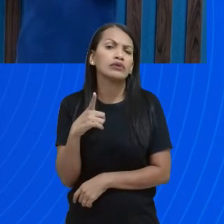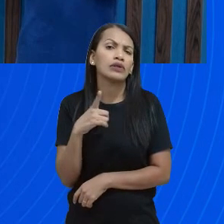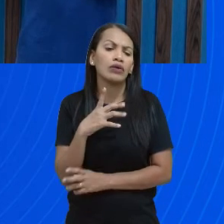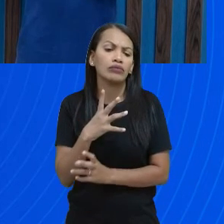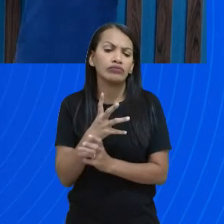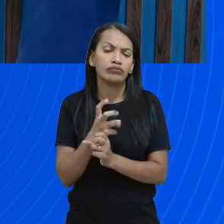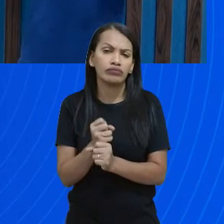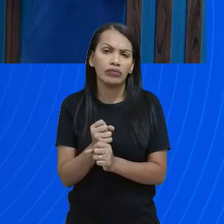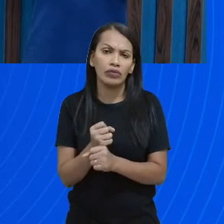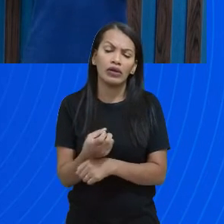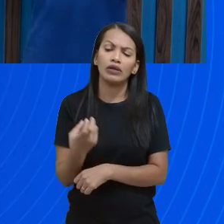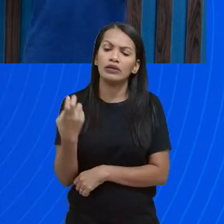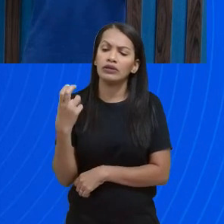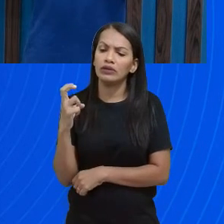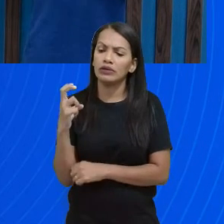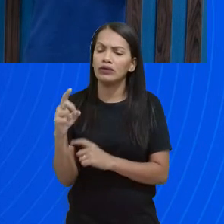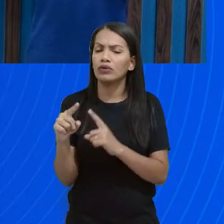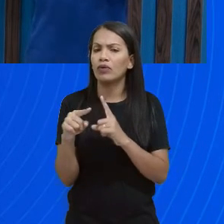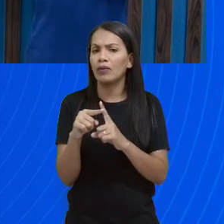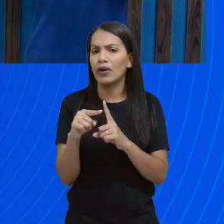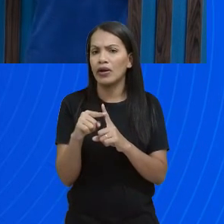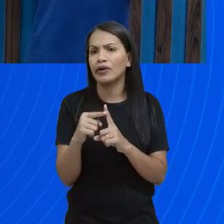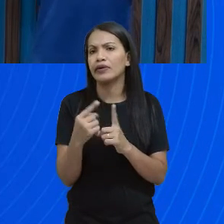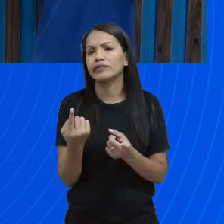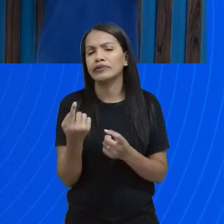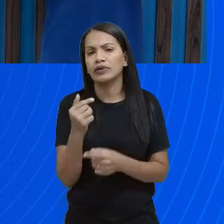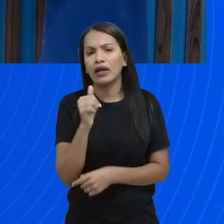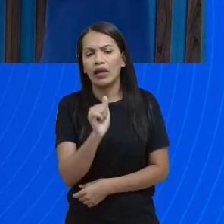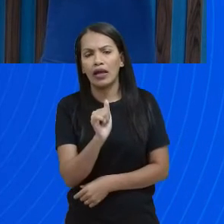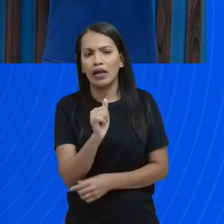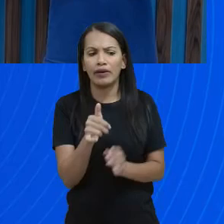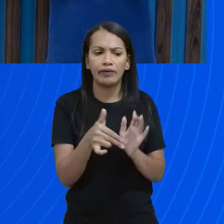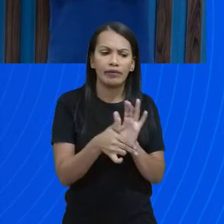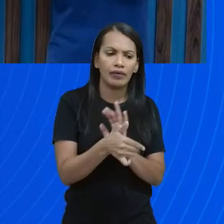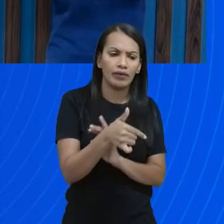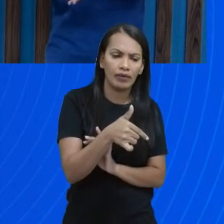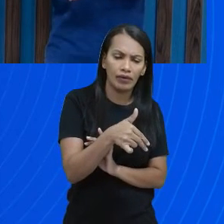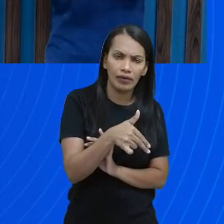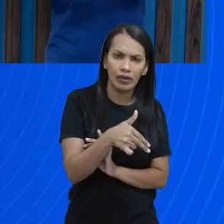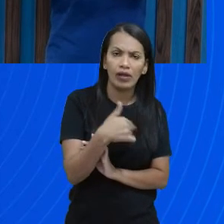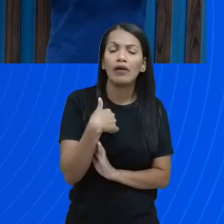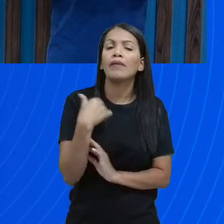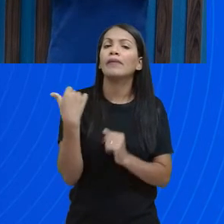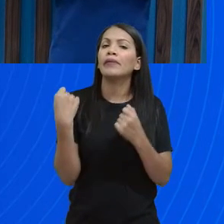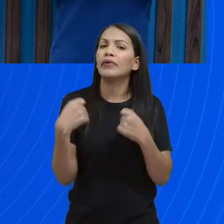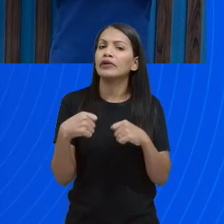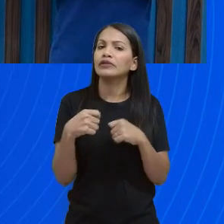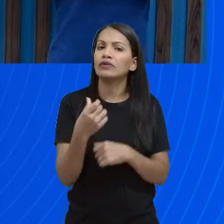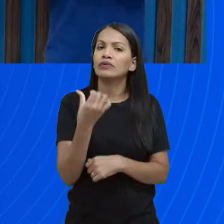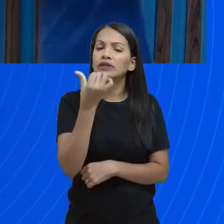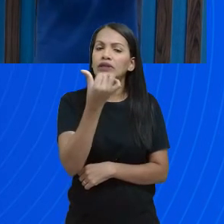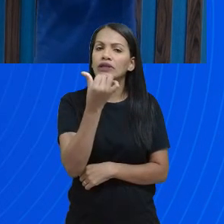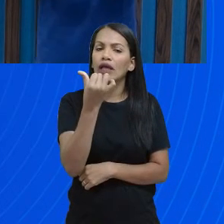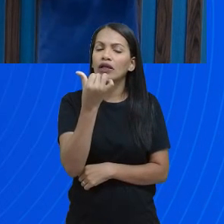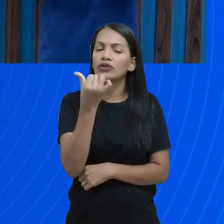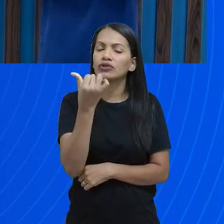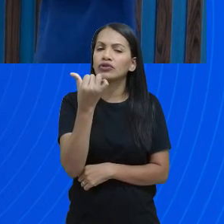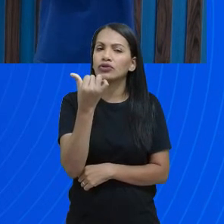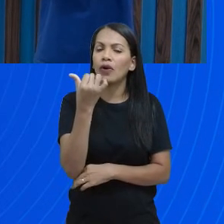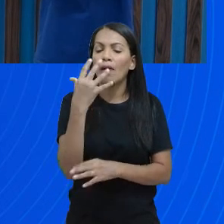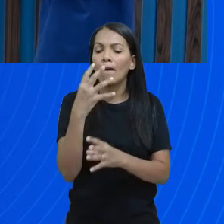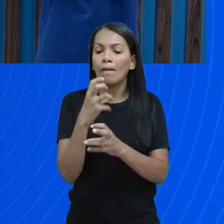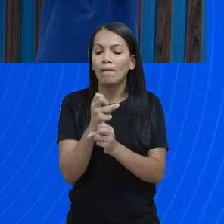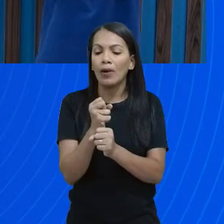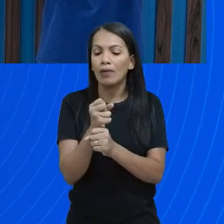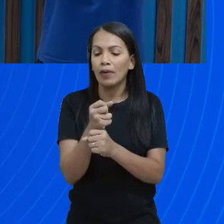6, são 5 mais A igual a M mais N. Eu tenho que saber as 6 fórmulas e dizer, eu vou aplicar aonde, em qual